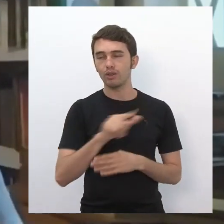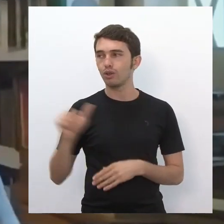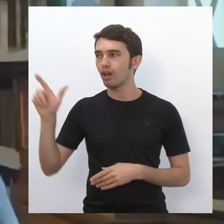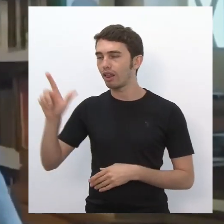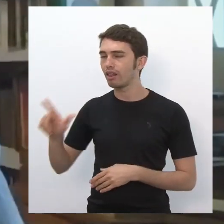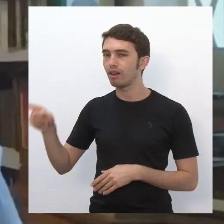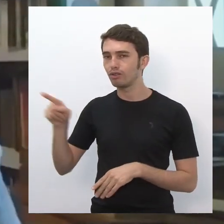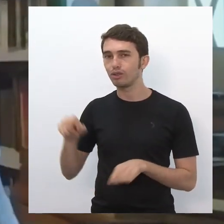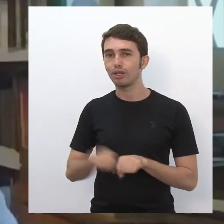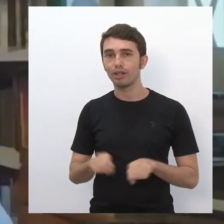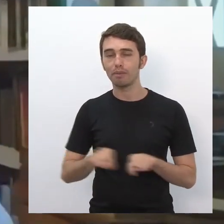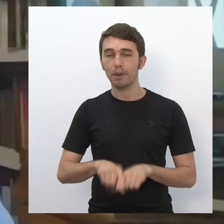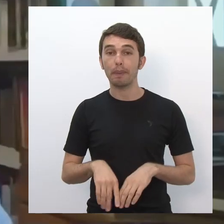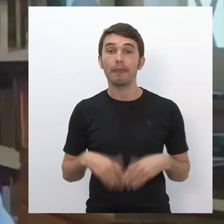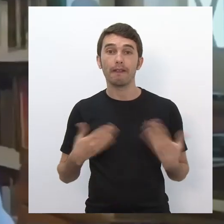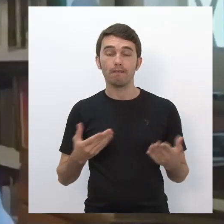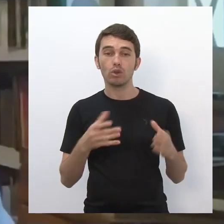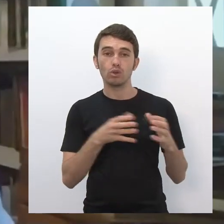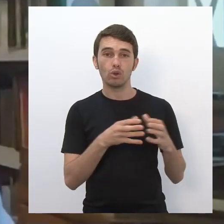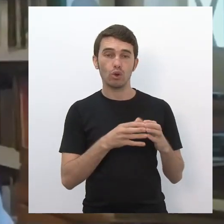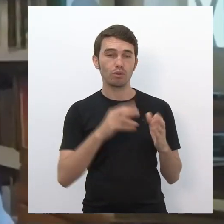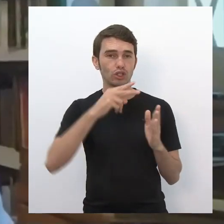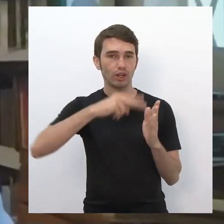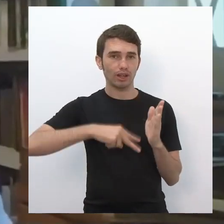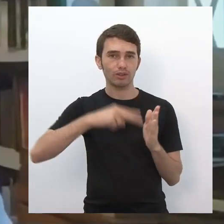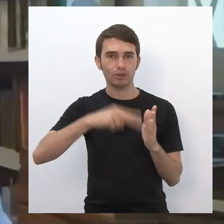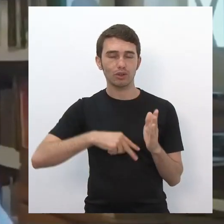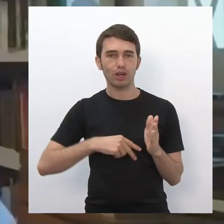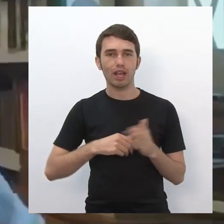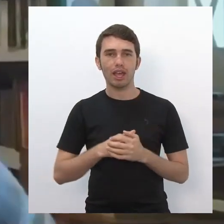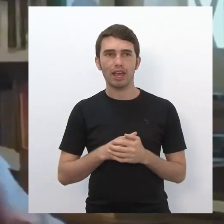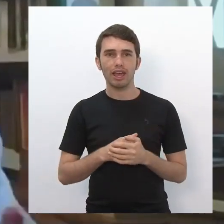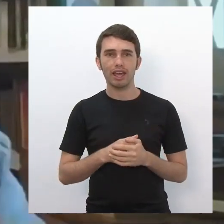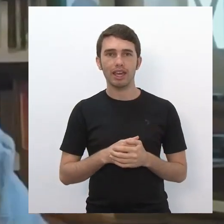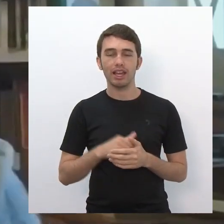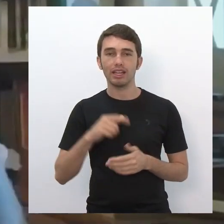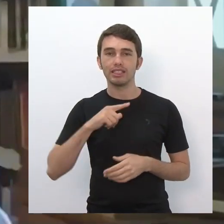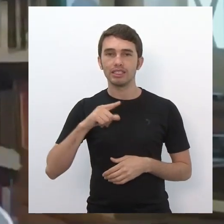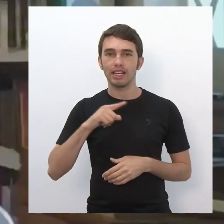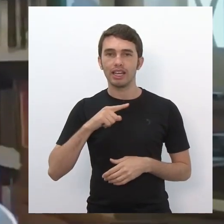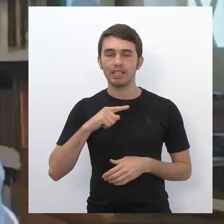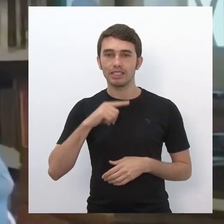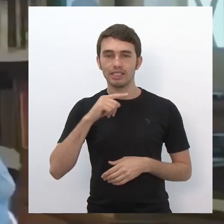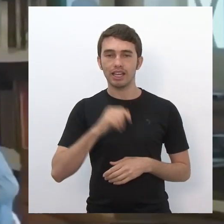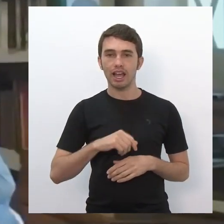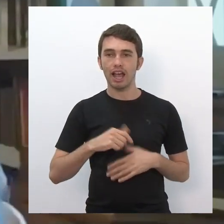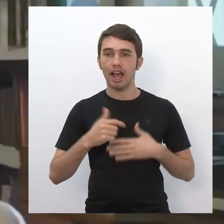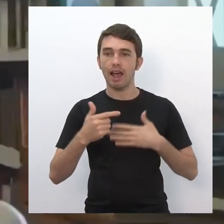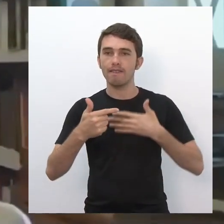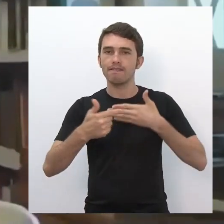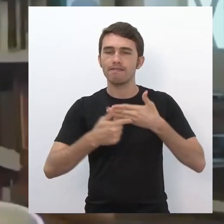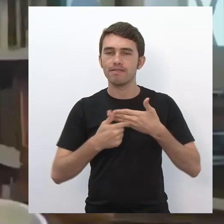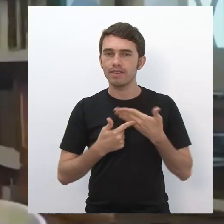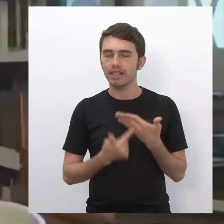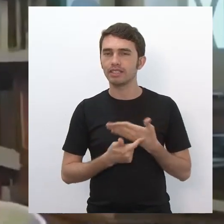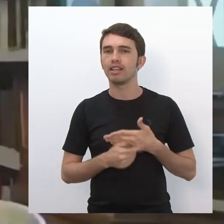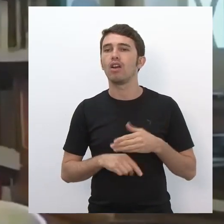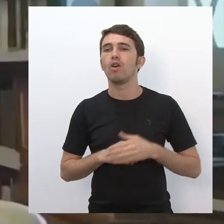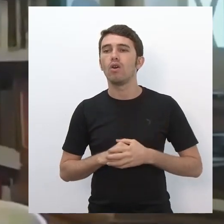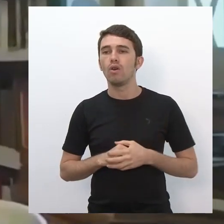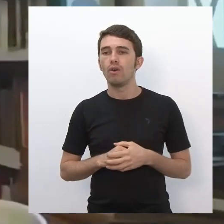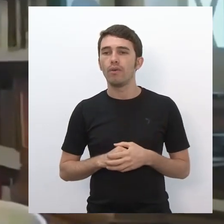clubes de leitura, eles assumem muito, é engraçado isso, eles vão assumindo a feição,